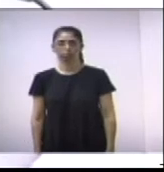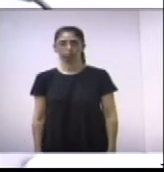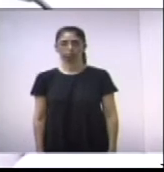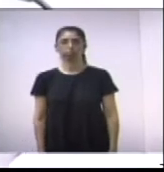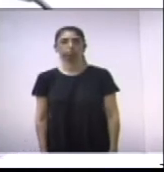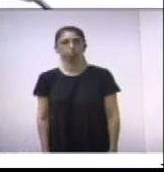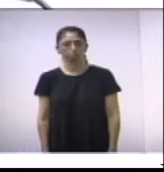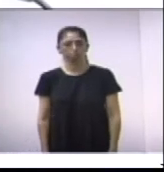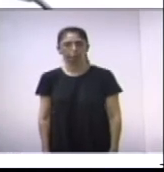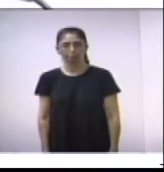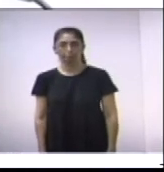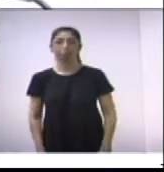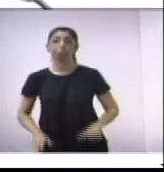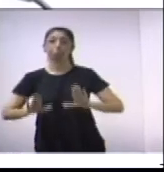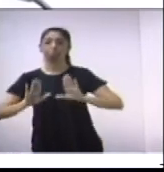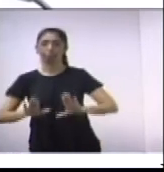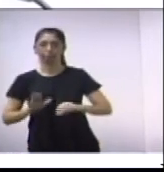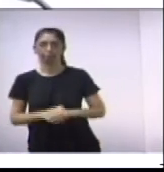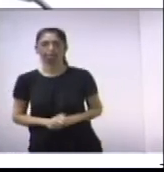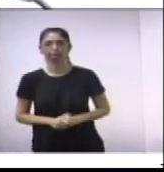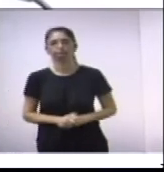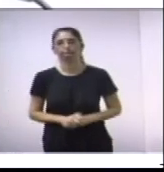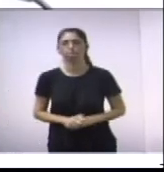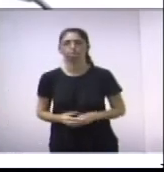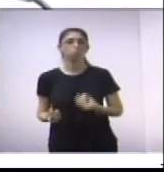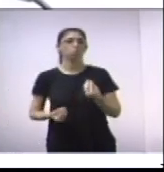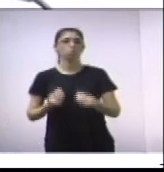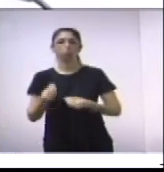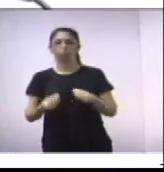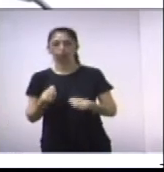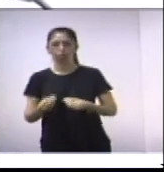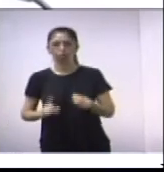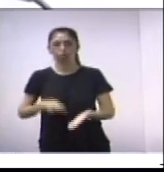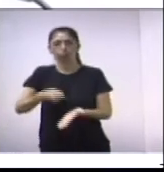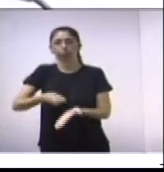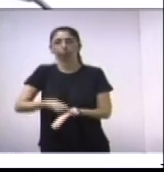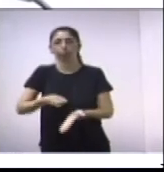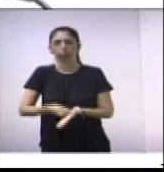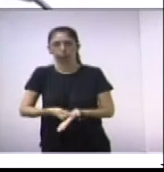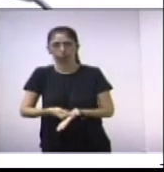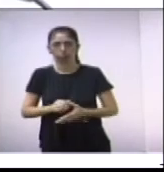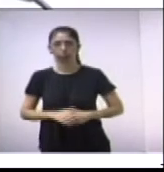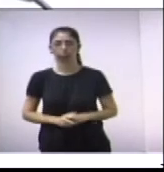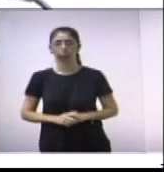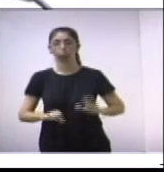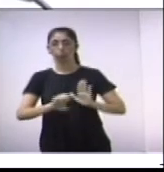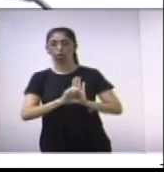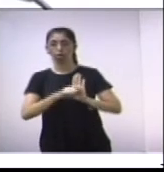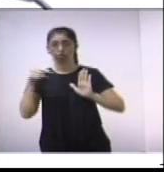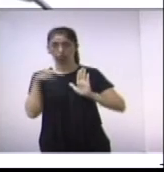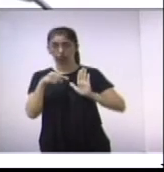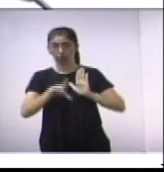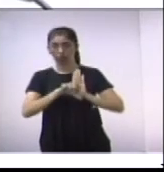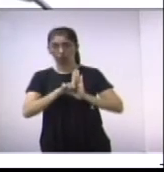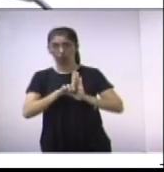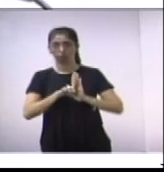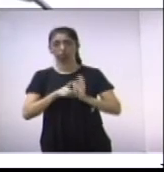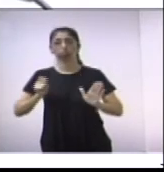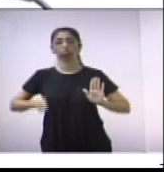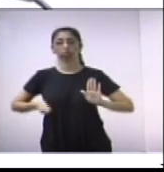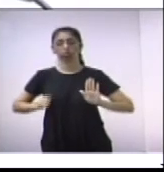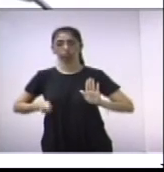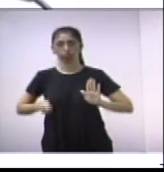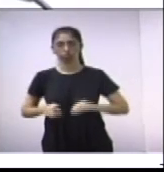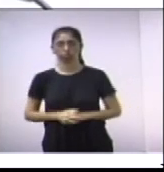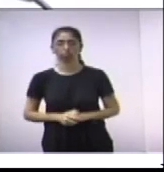o que se figurou ilícito. No entanto, foi condicionar e determinar por meio de edital, que é a lei de licitações, que